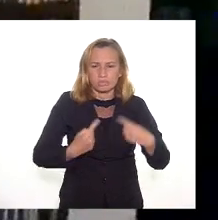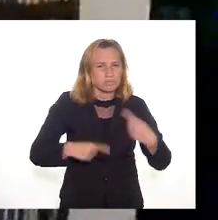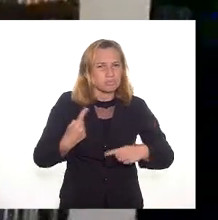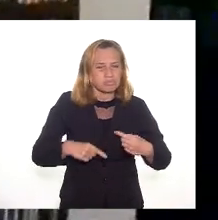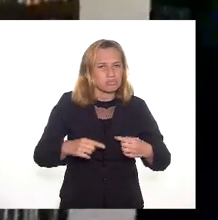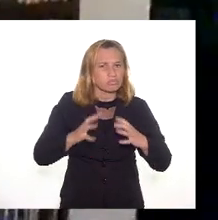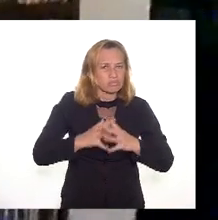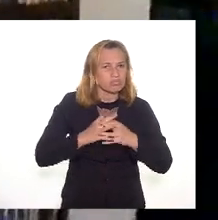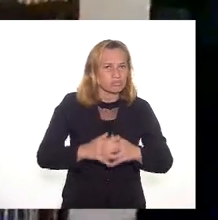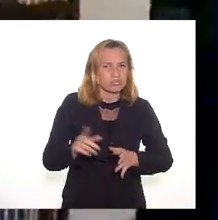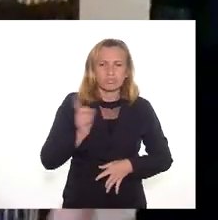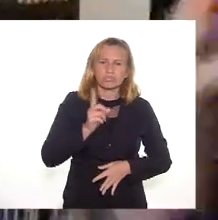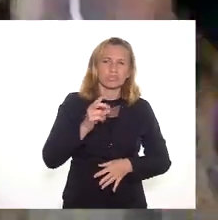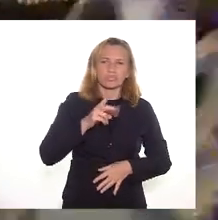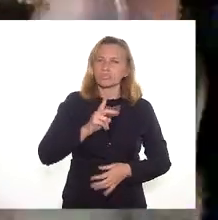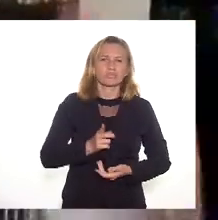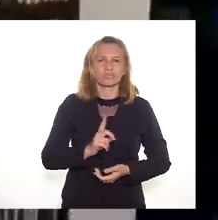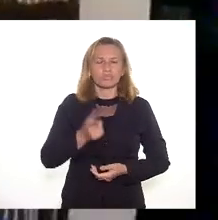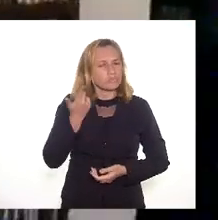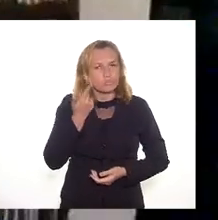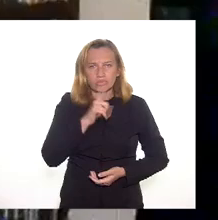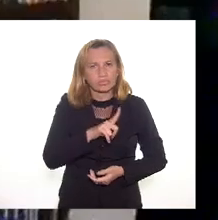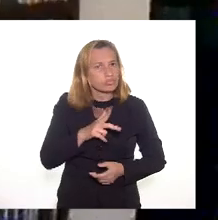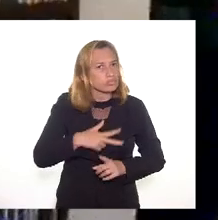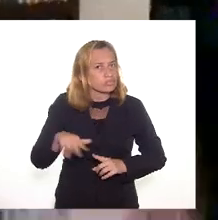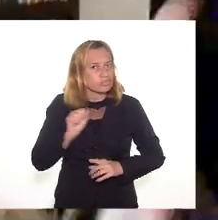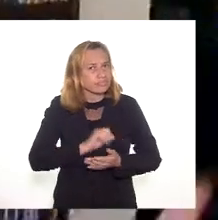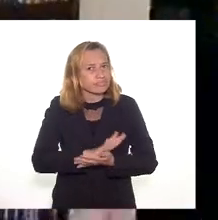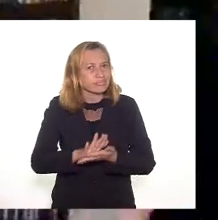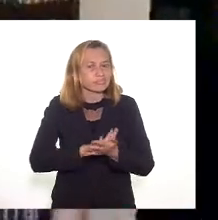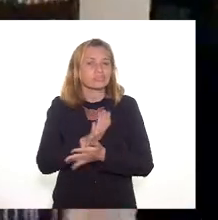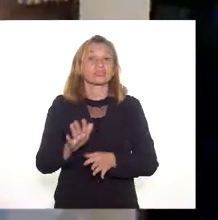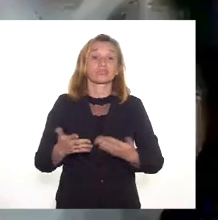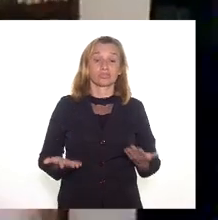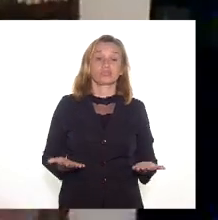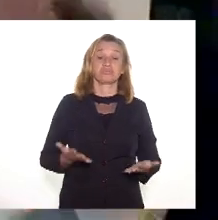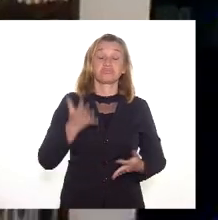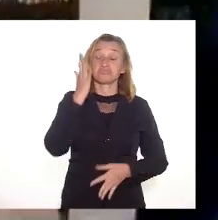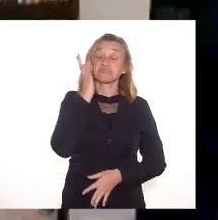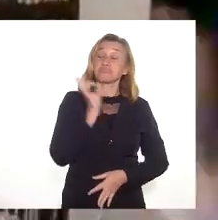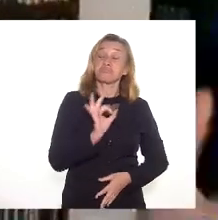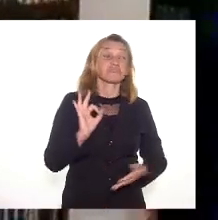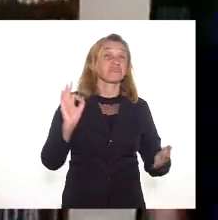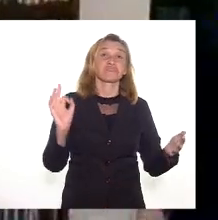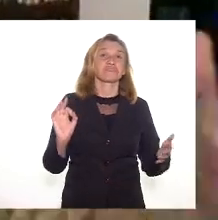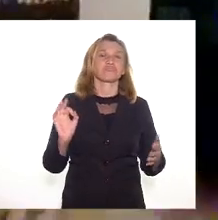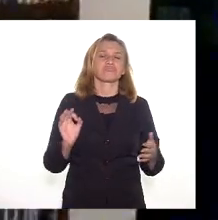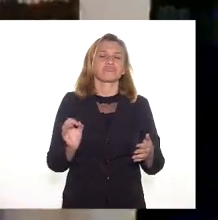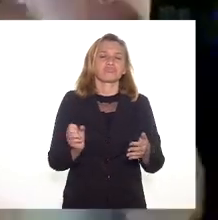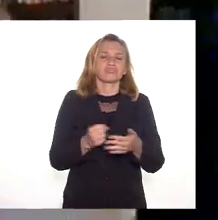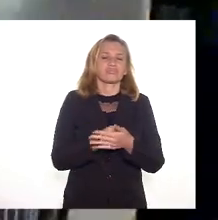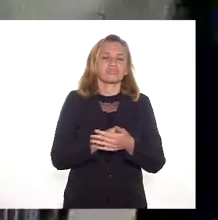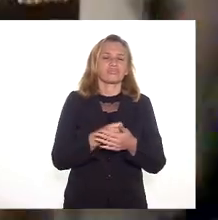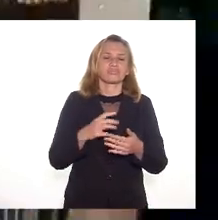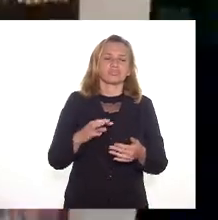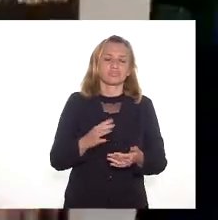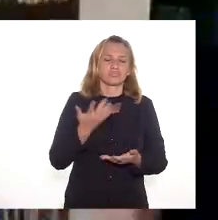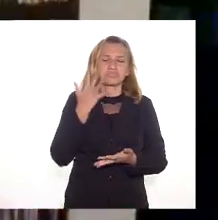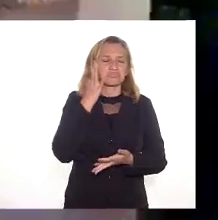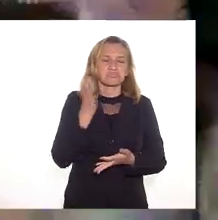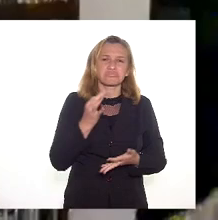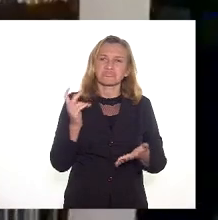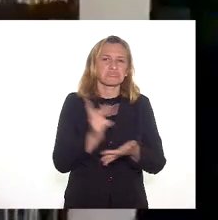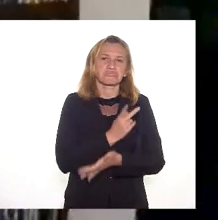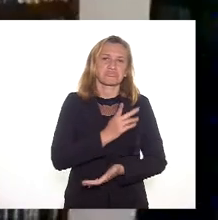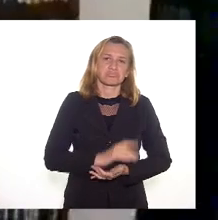não vai para frente de forma alguma e é isto eu não sei o que está por detrás e eu não sei o que está